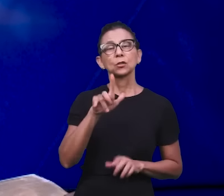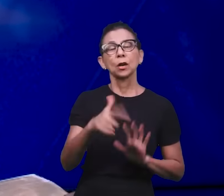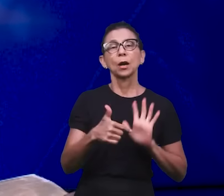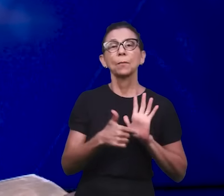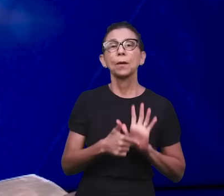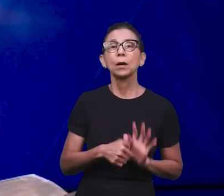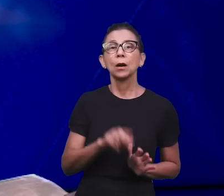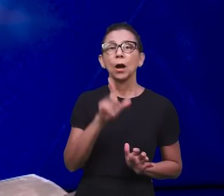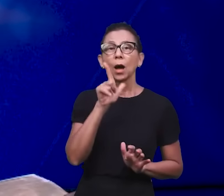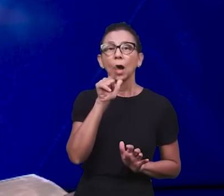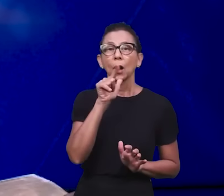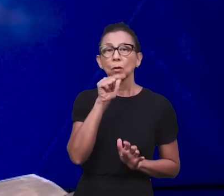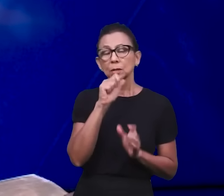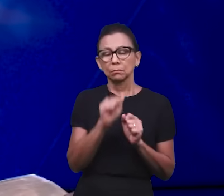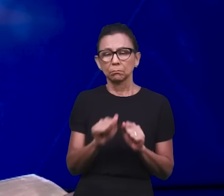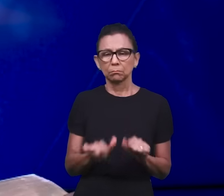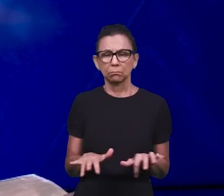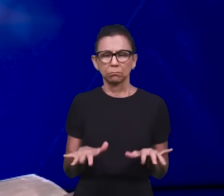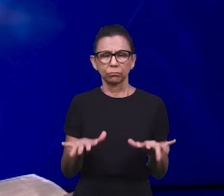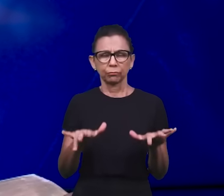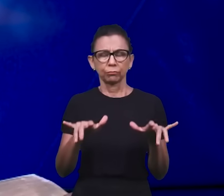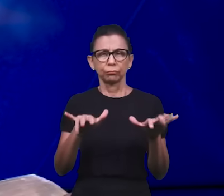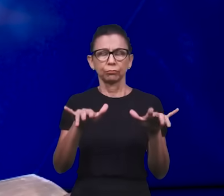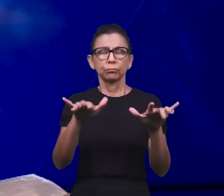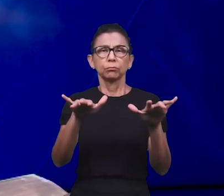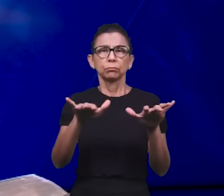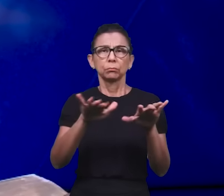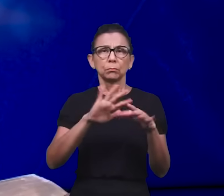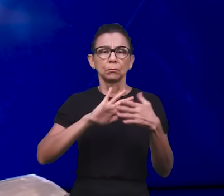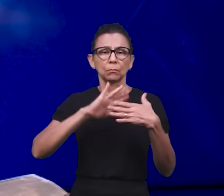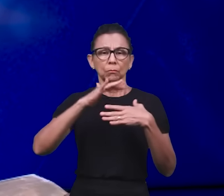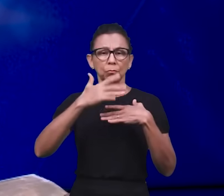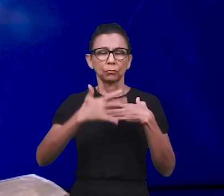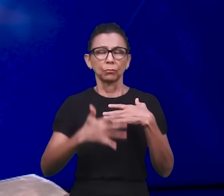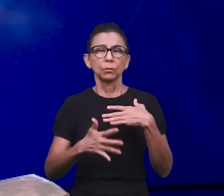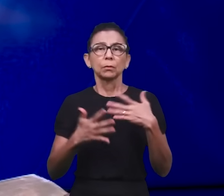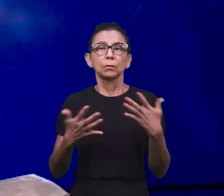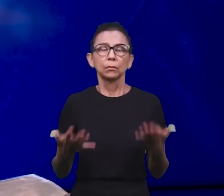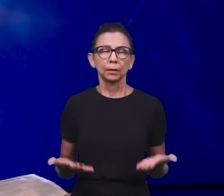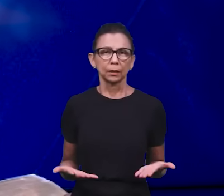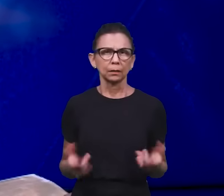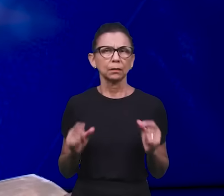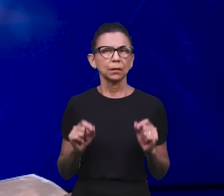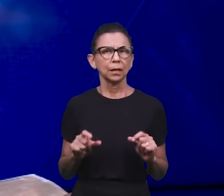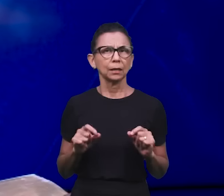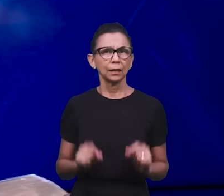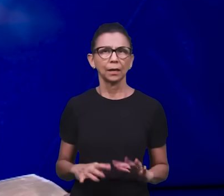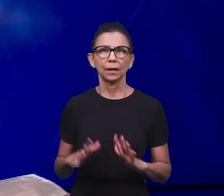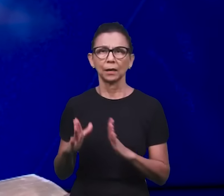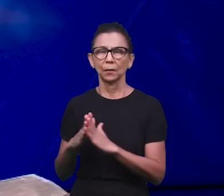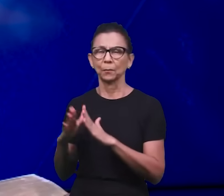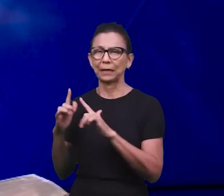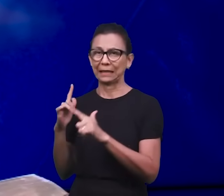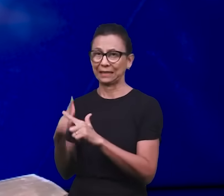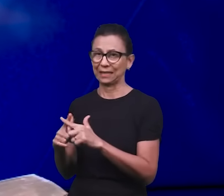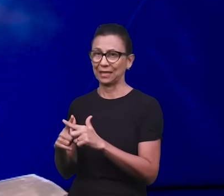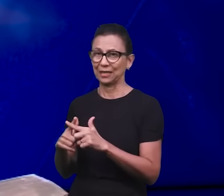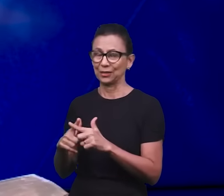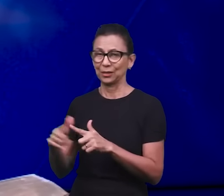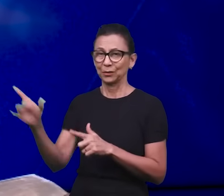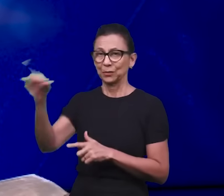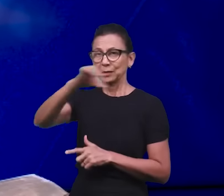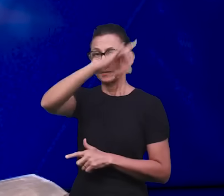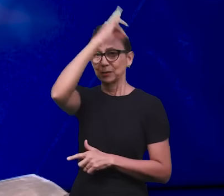ele diz: os lagares estão transbordando. Que lagares esses que estão transbordando? Há uma igreja nesta hora que está no Espírito,